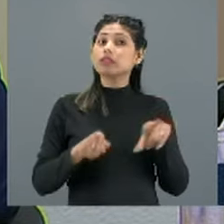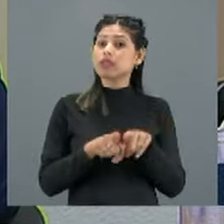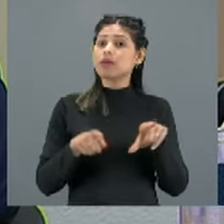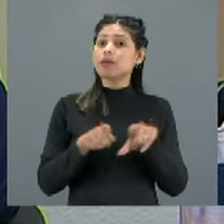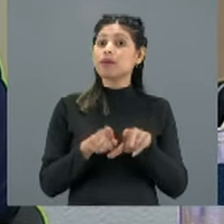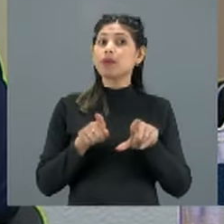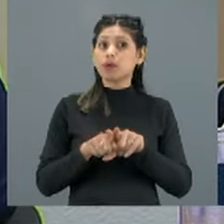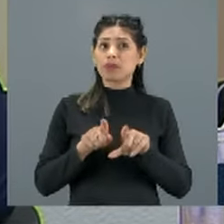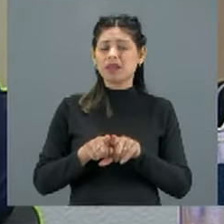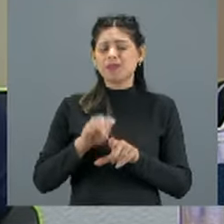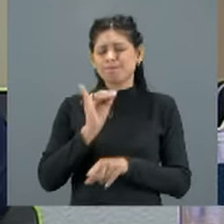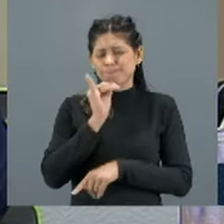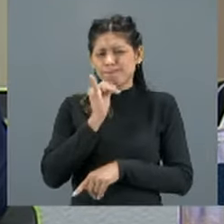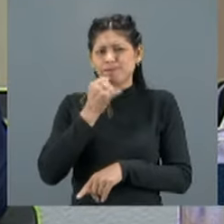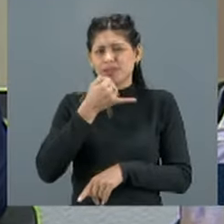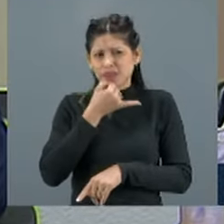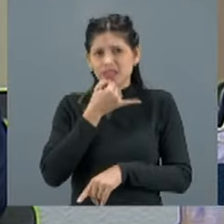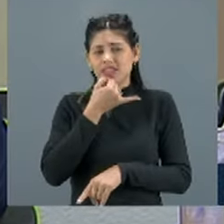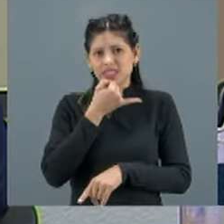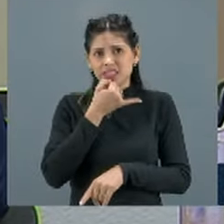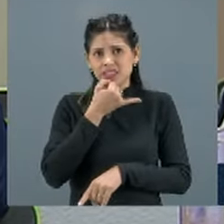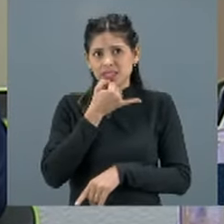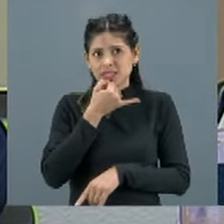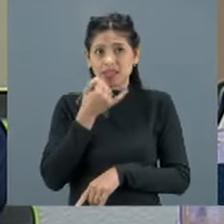Então, é muito triste. Então,